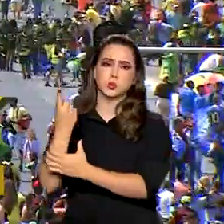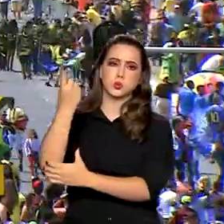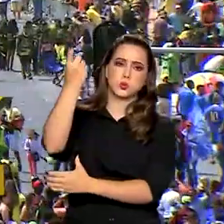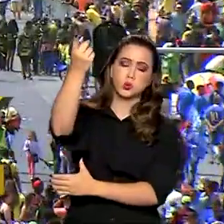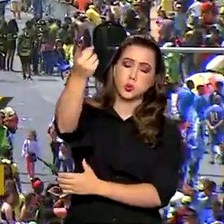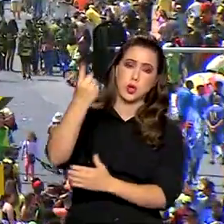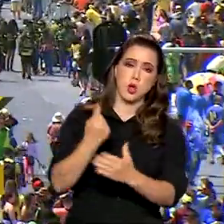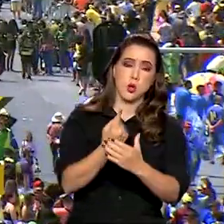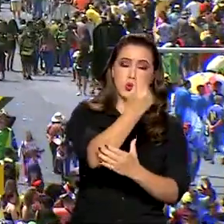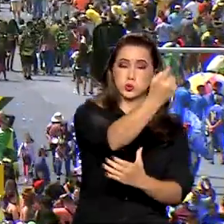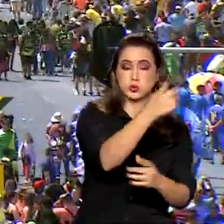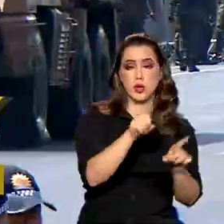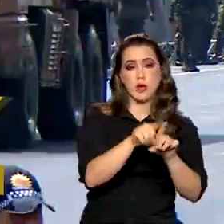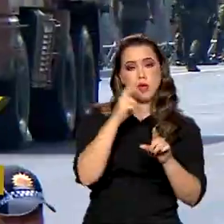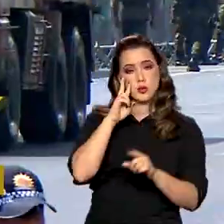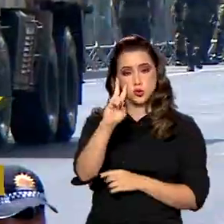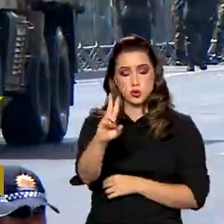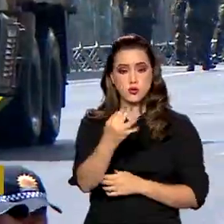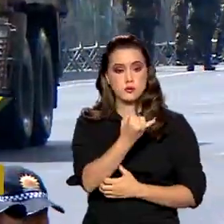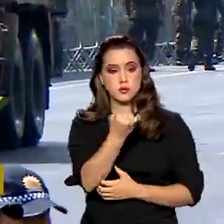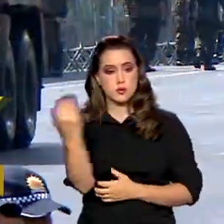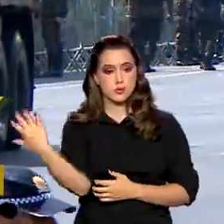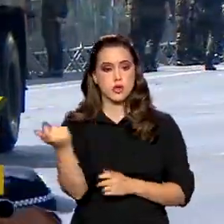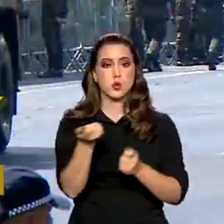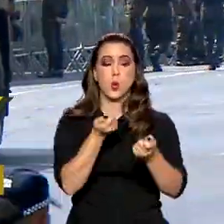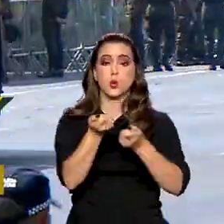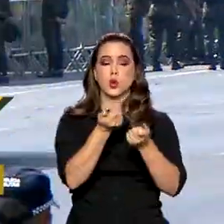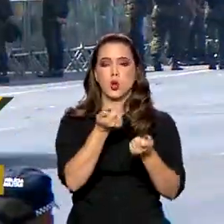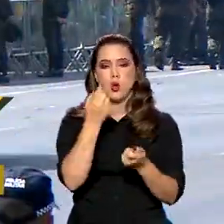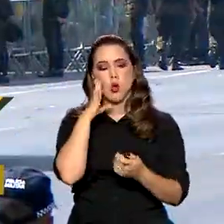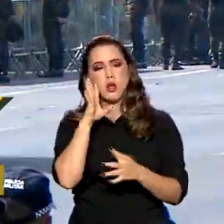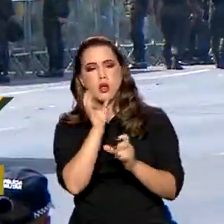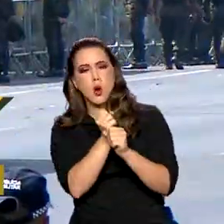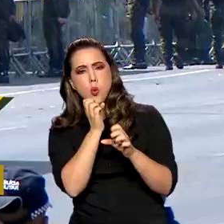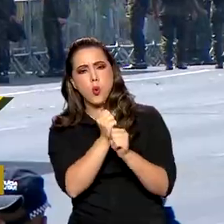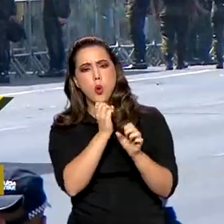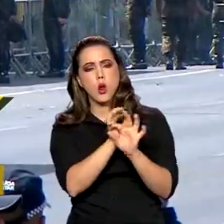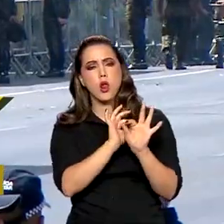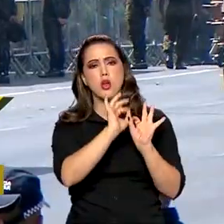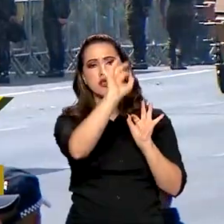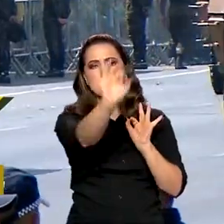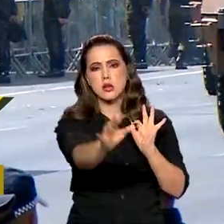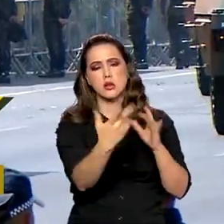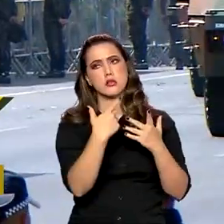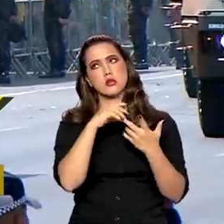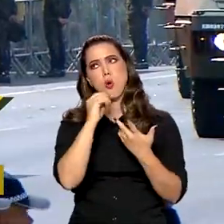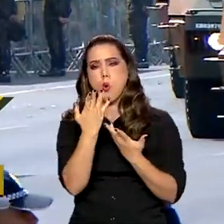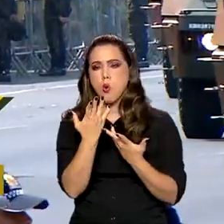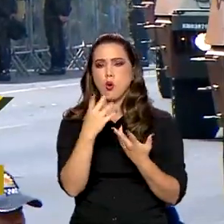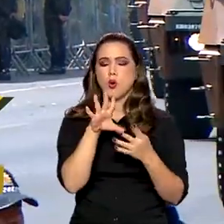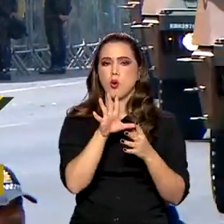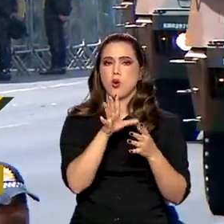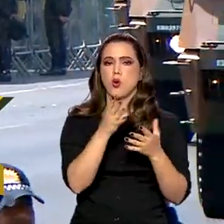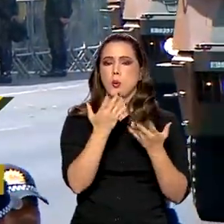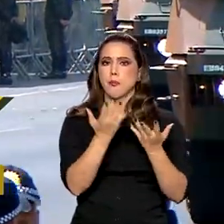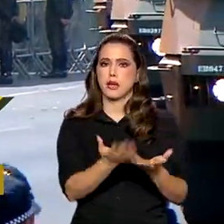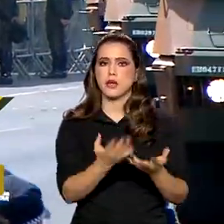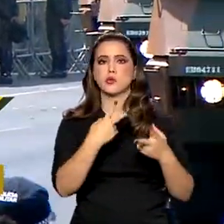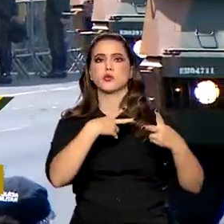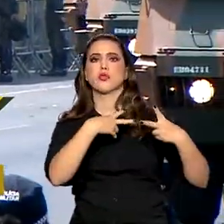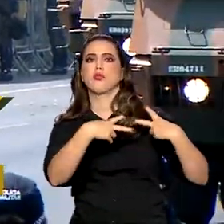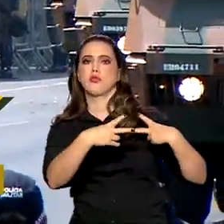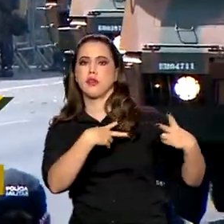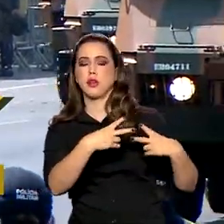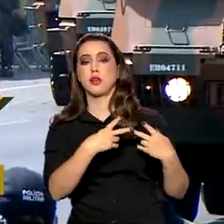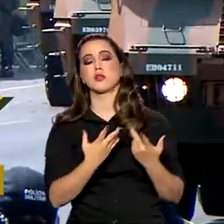que... de PC, a viatura de cálculo de tiro, estão ali aparecendo ali as viaturas. E tem uma viatura também